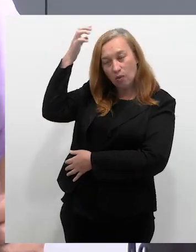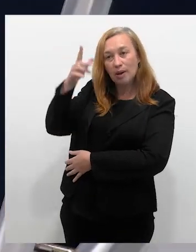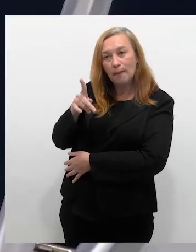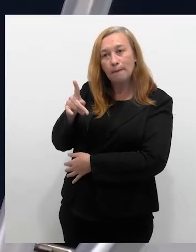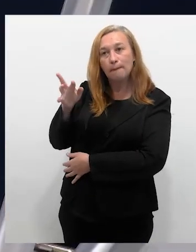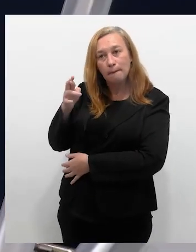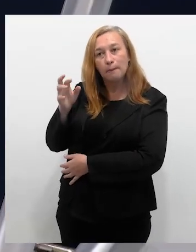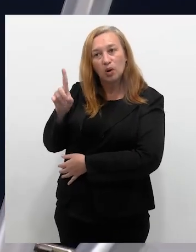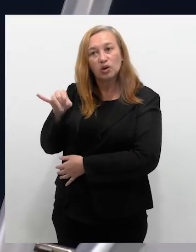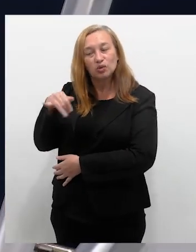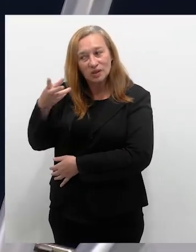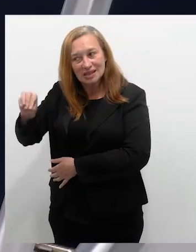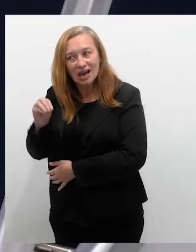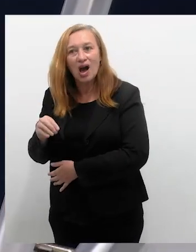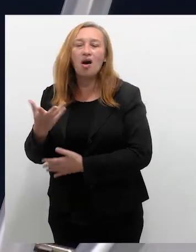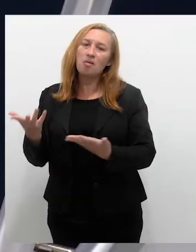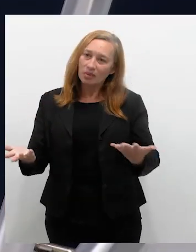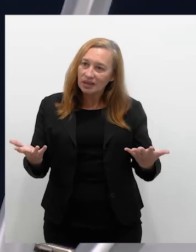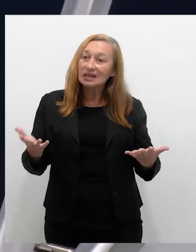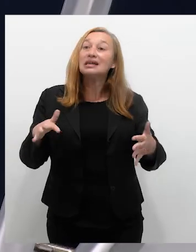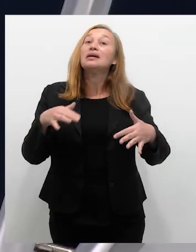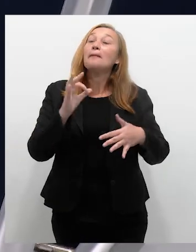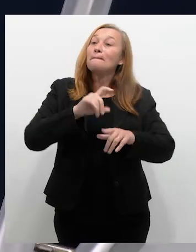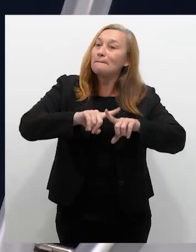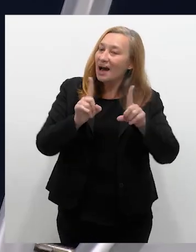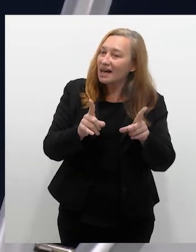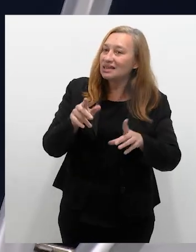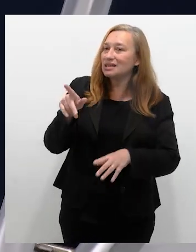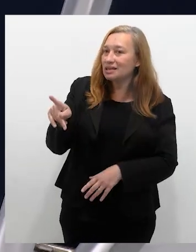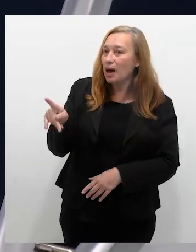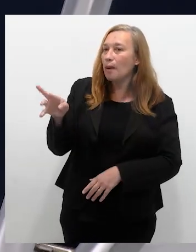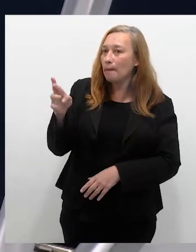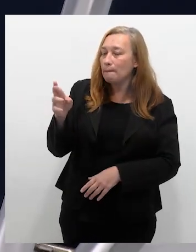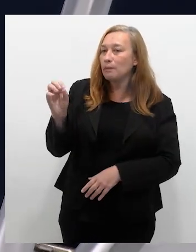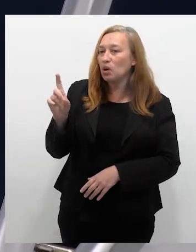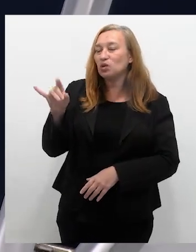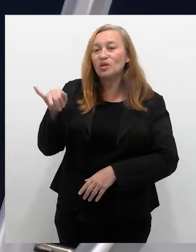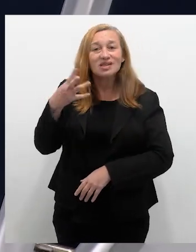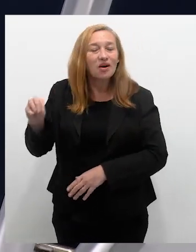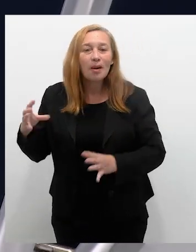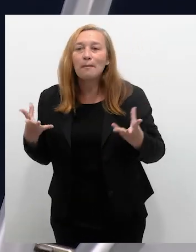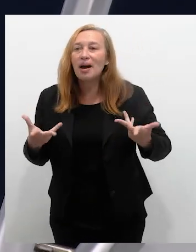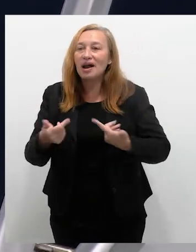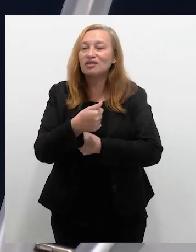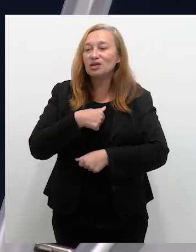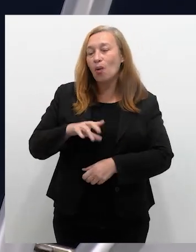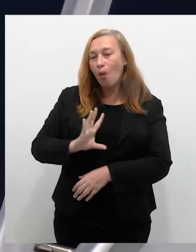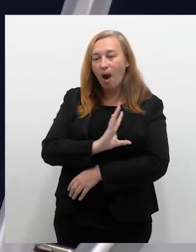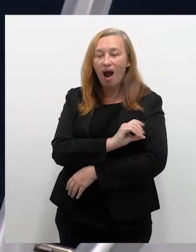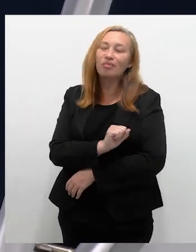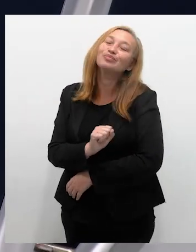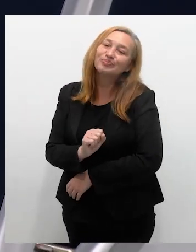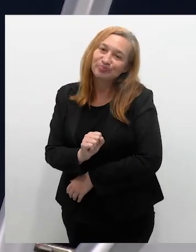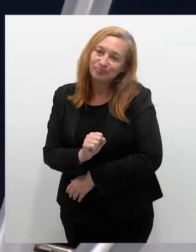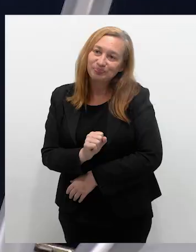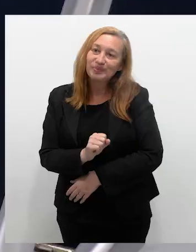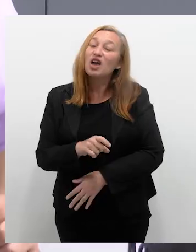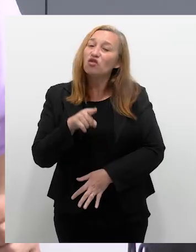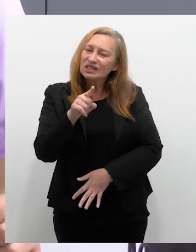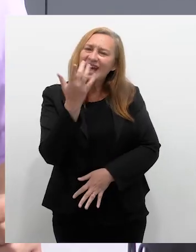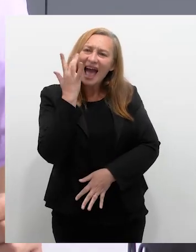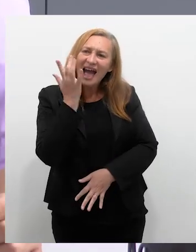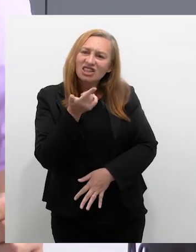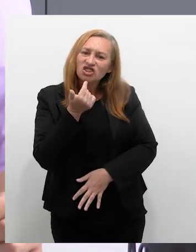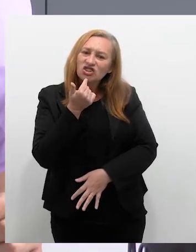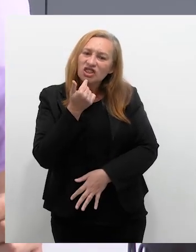produção. Poxa, produção! Exatamente. Mas produção é uma delícia de fazer. Eu tô apaixonada por fazer produção. Você